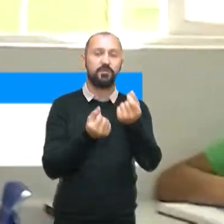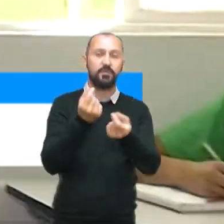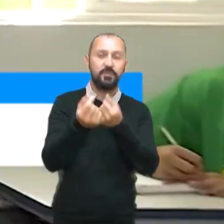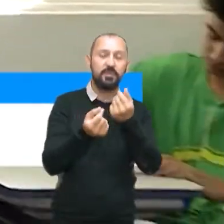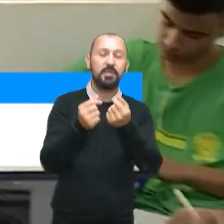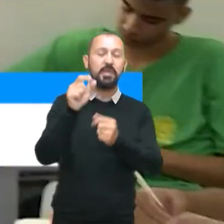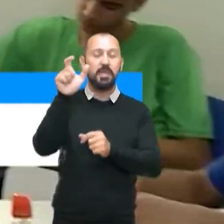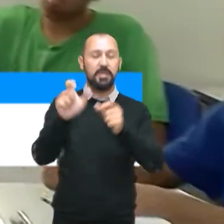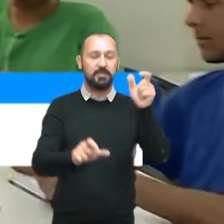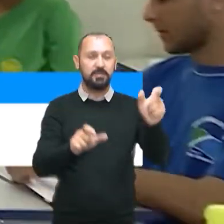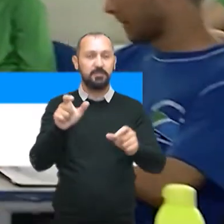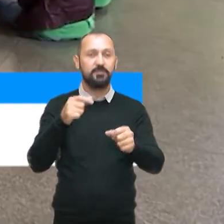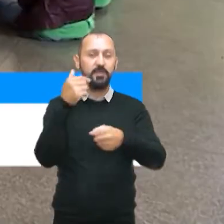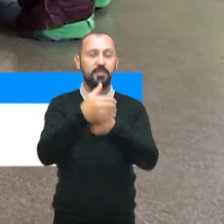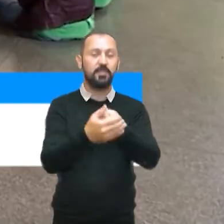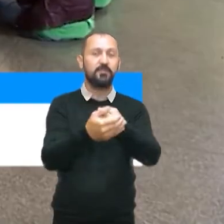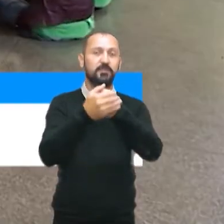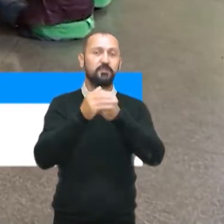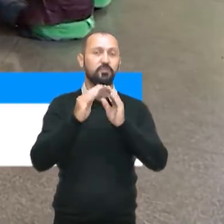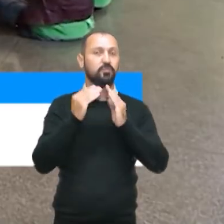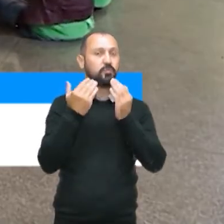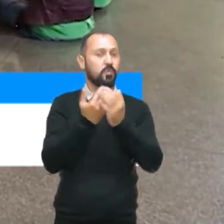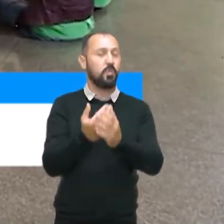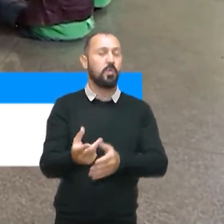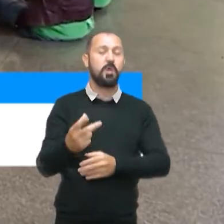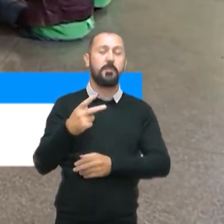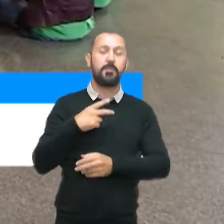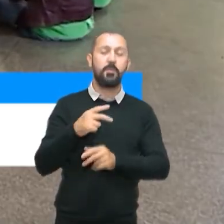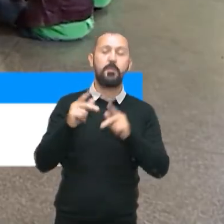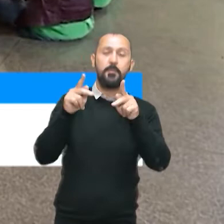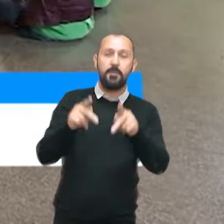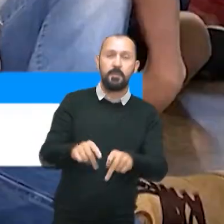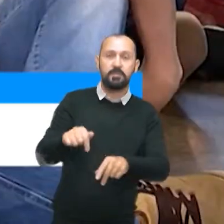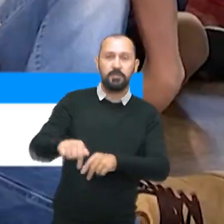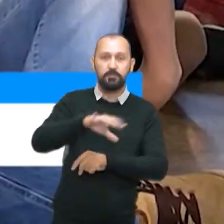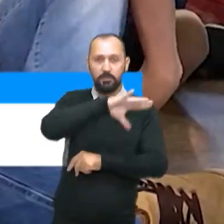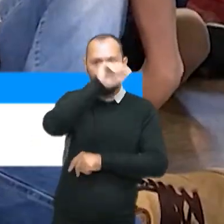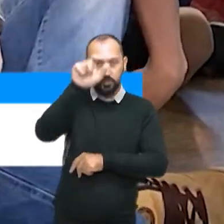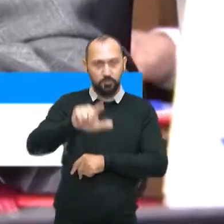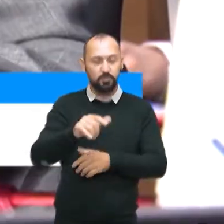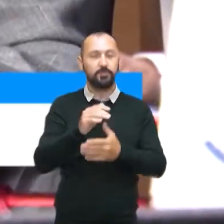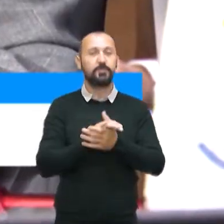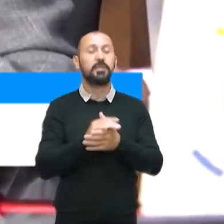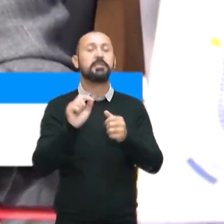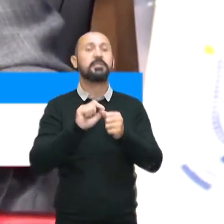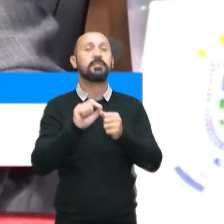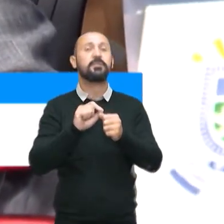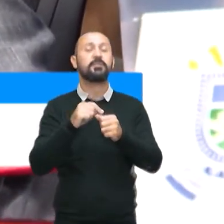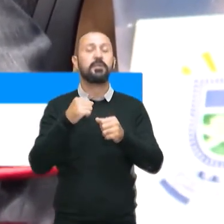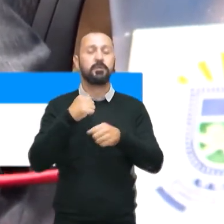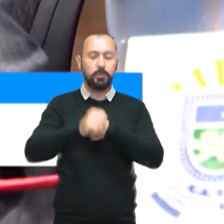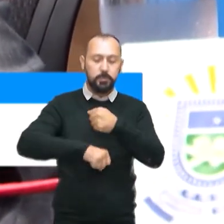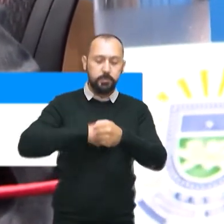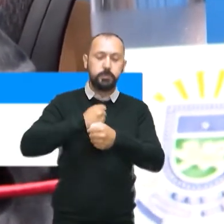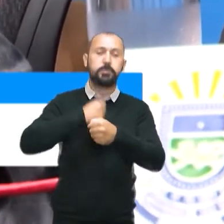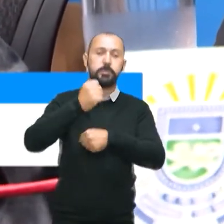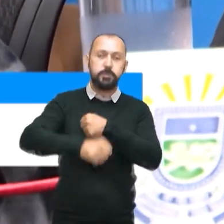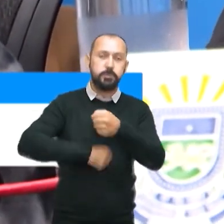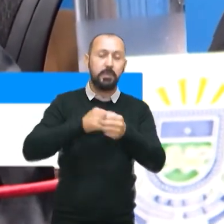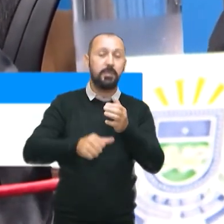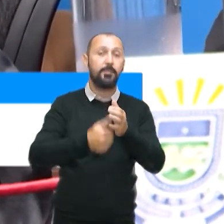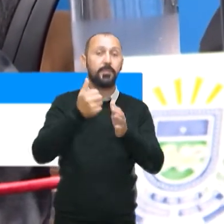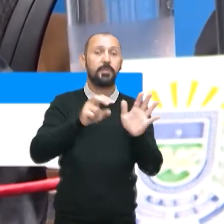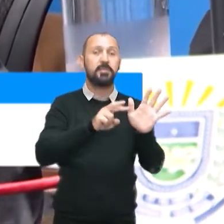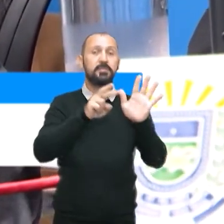e defesa do consumidor nas escolas públicas e privadas do estado de Mato Grosso do Sul, a ser realizado anualmente